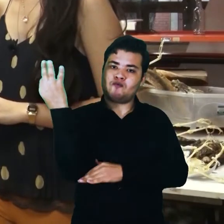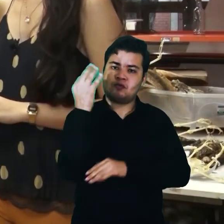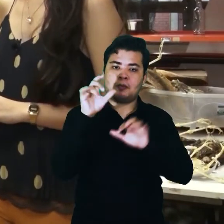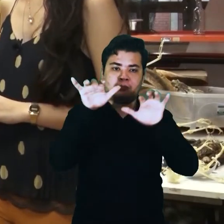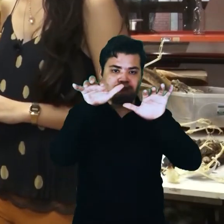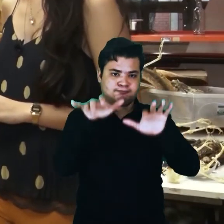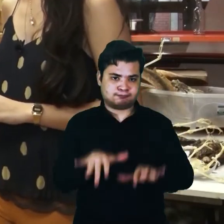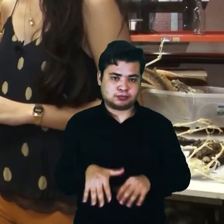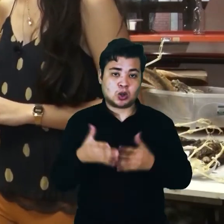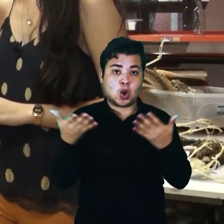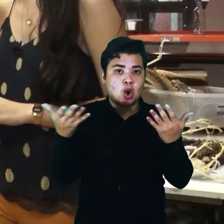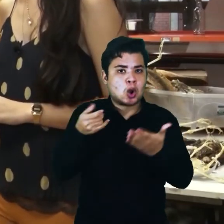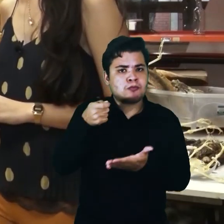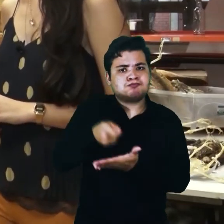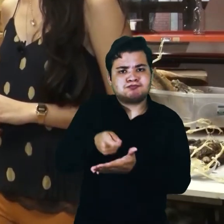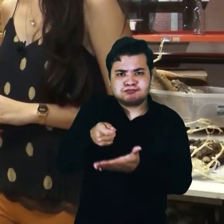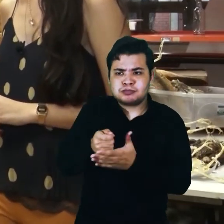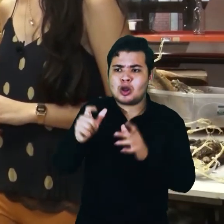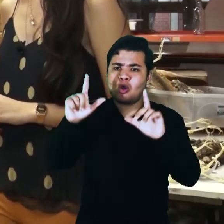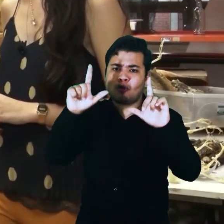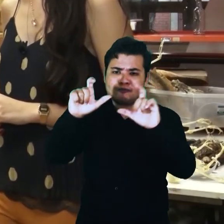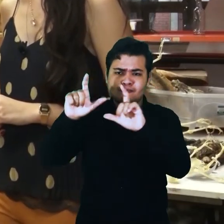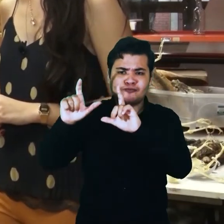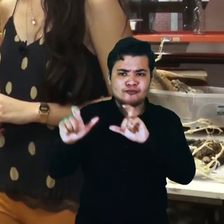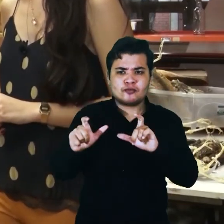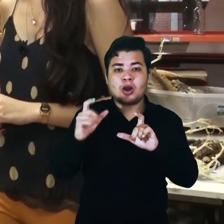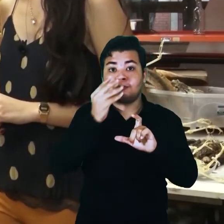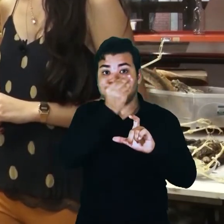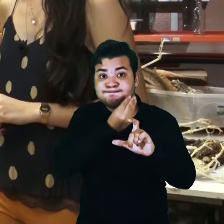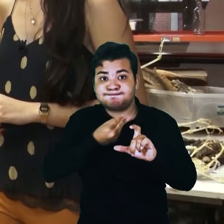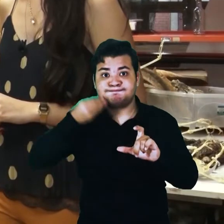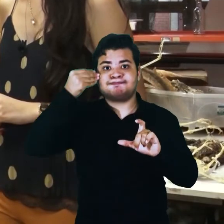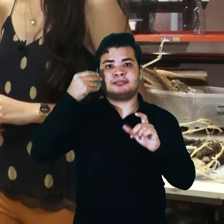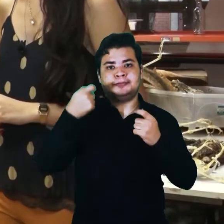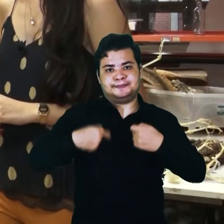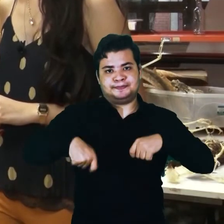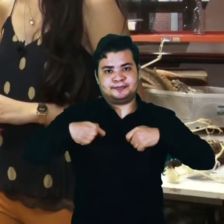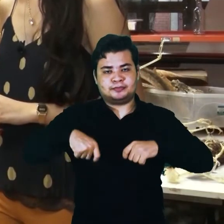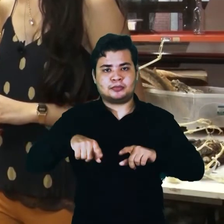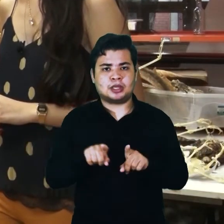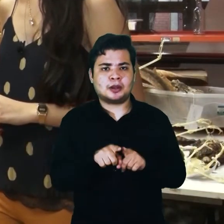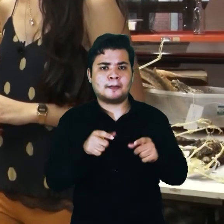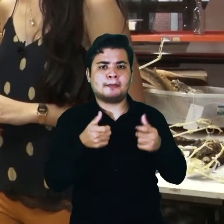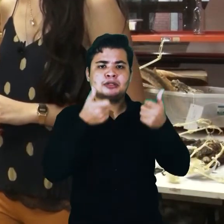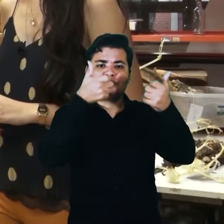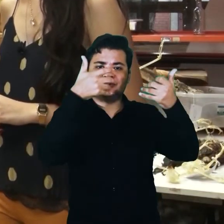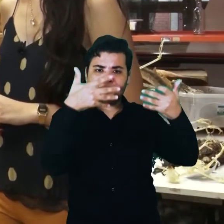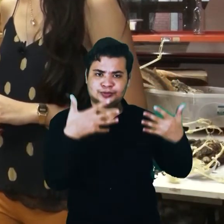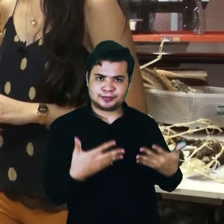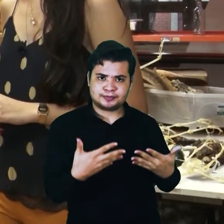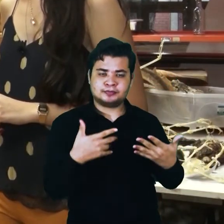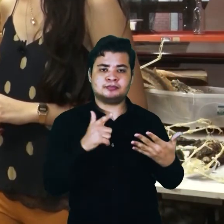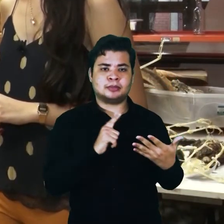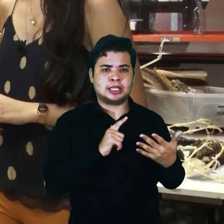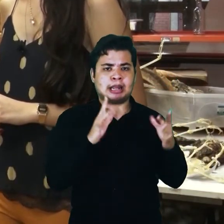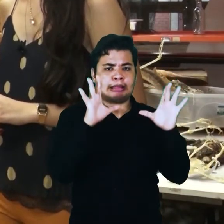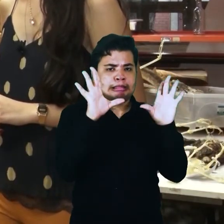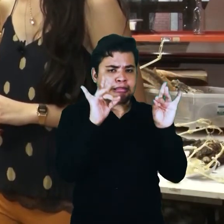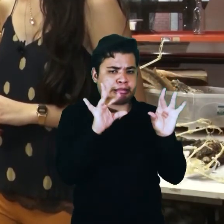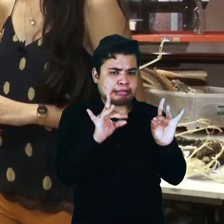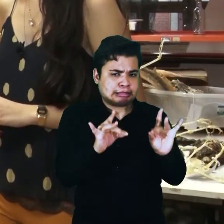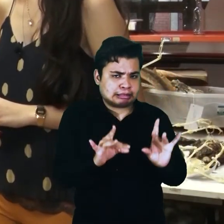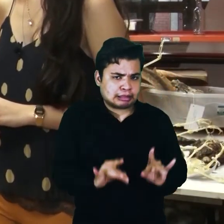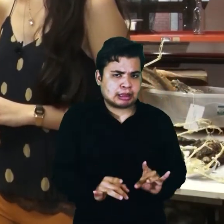hoje em dia é essencial que você tenha uma fotografia em alta resolução, ele é descrito morfologicamente em detalhes, todas as características